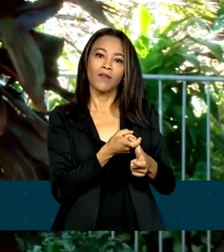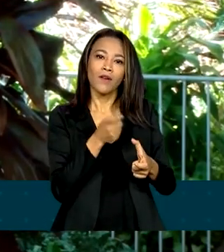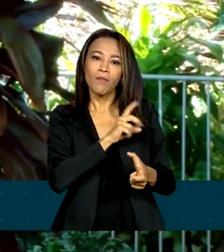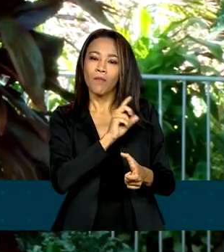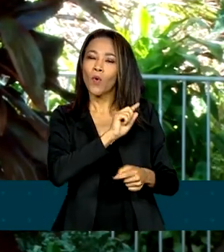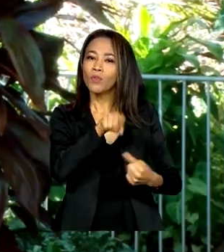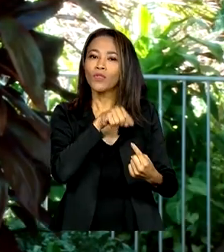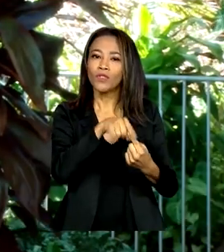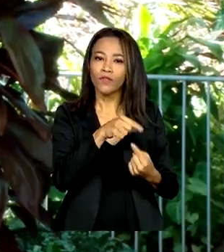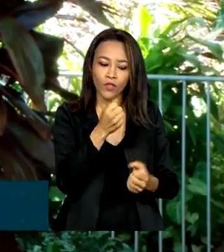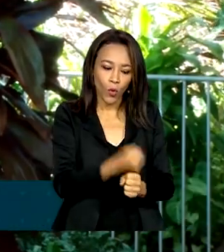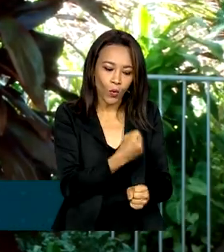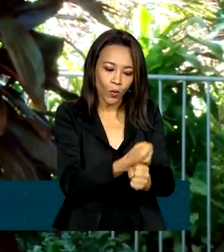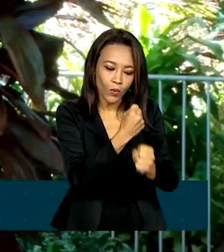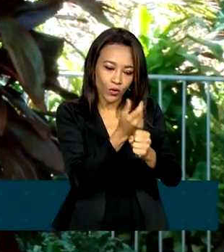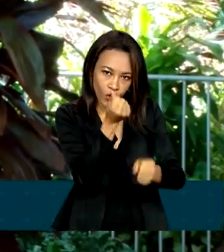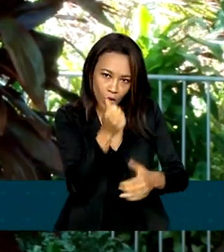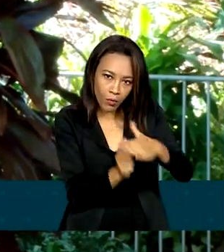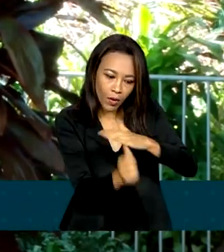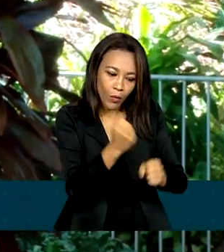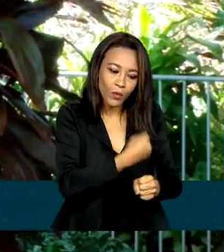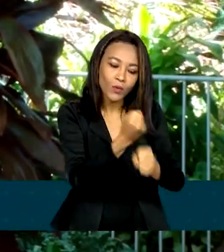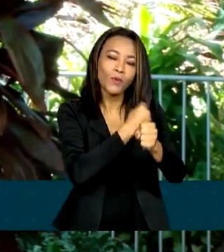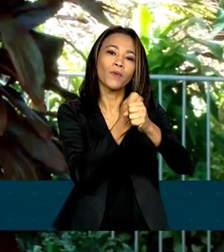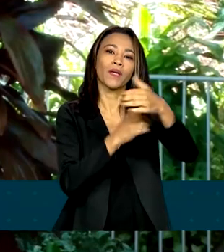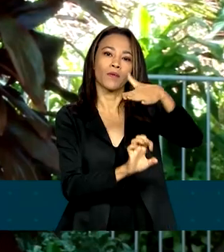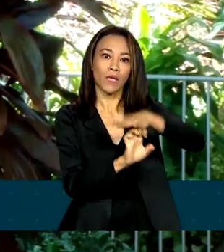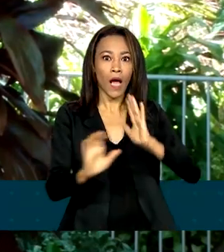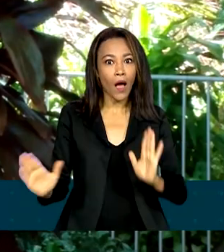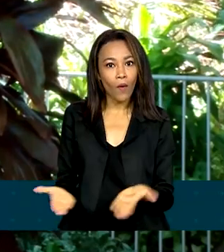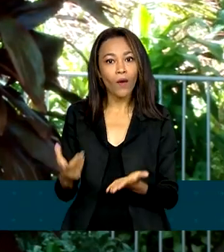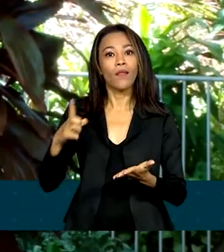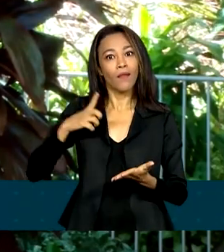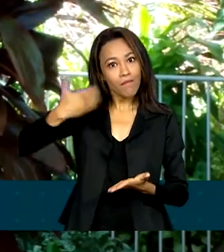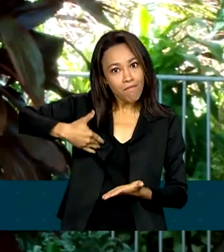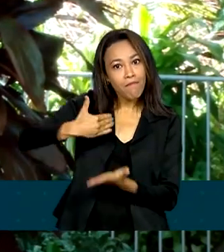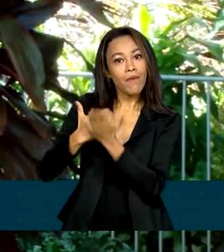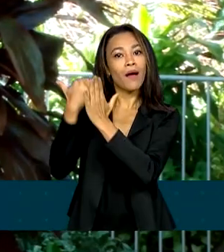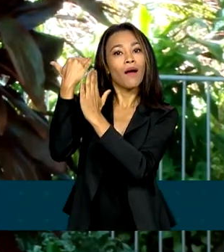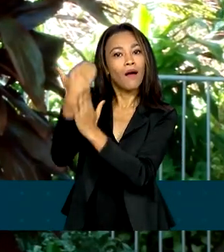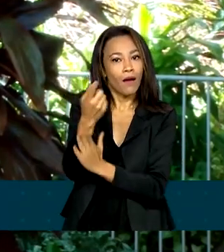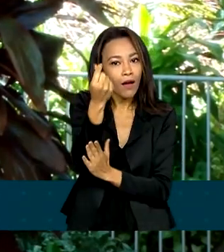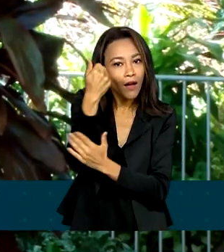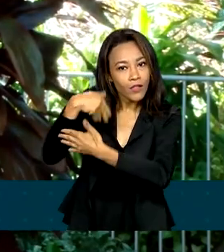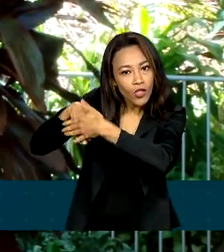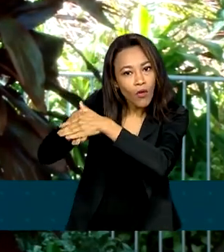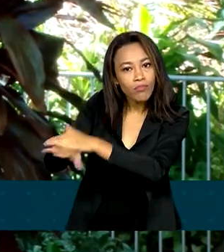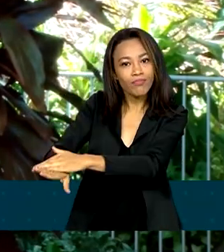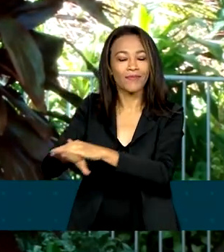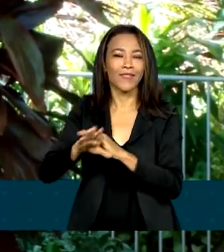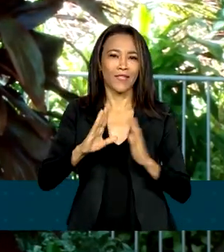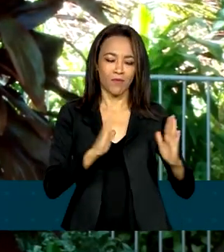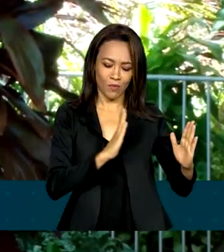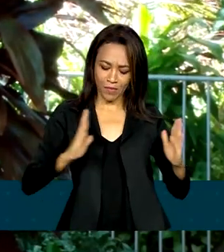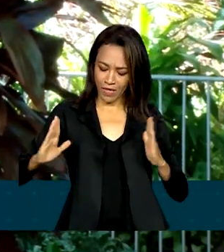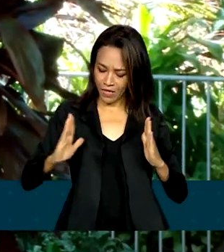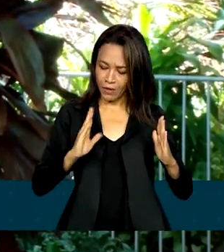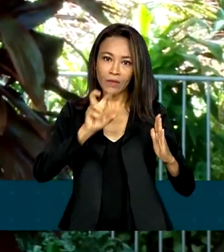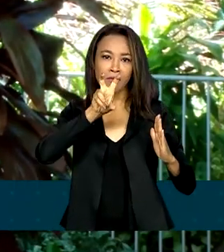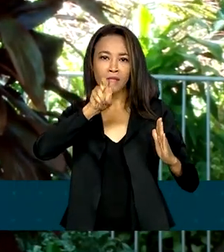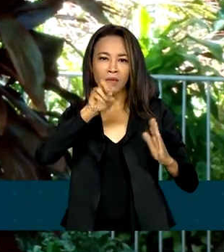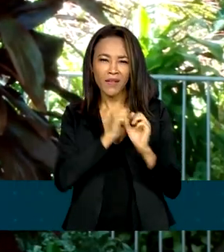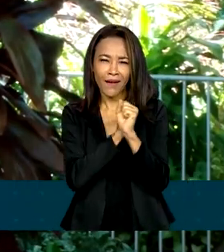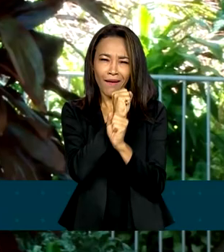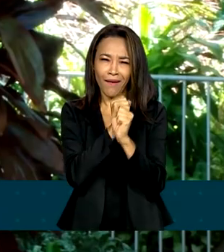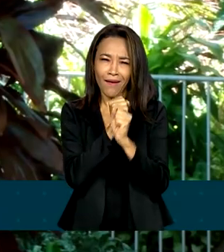o que significa que a empresa terá agora mais dinheiro em caixa. O pagamento ocorre 50 anos após a